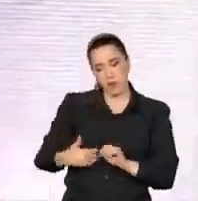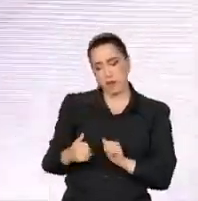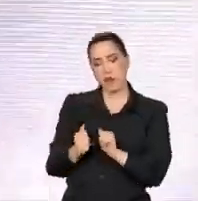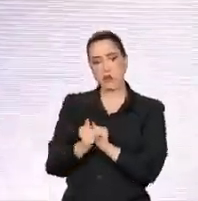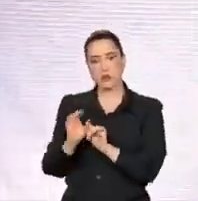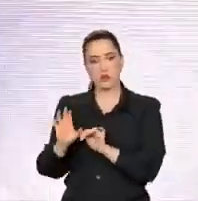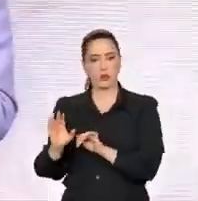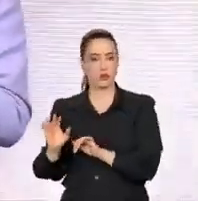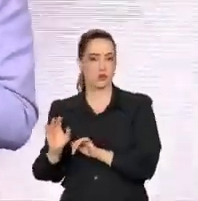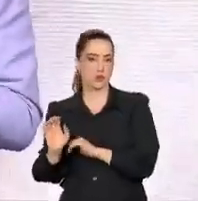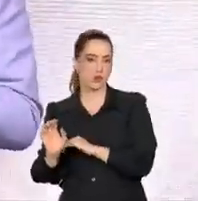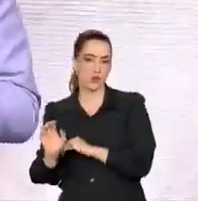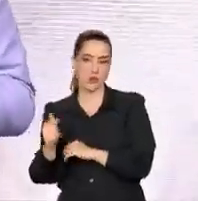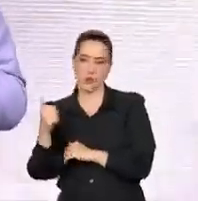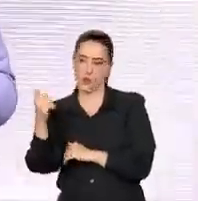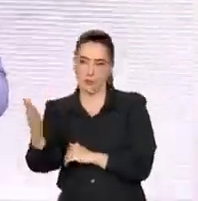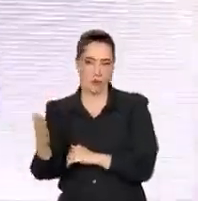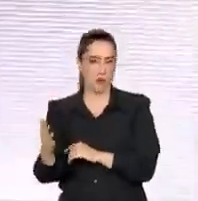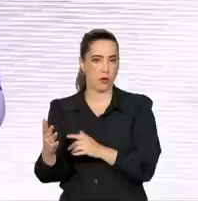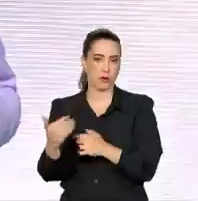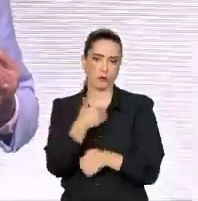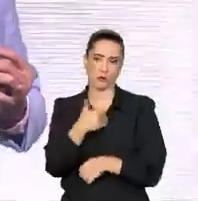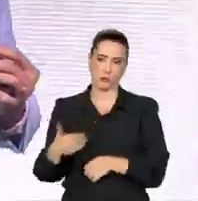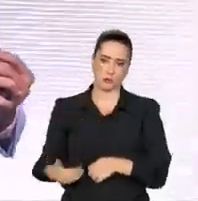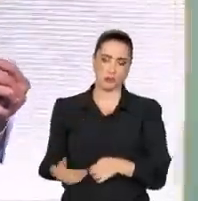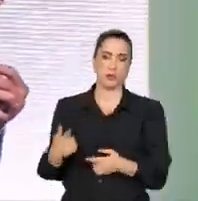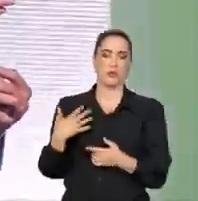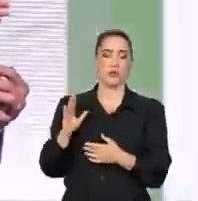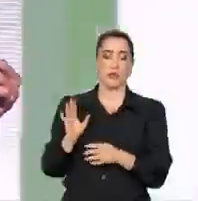melhoria da aprendizagem das nossas crianças nesse país. Então,